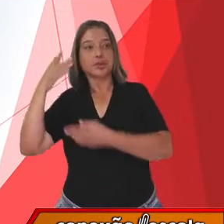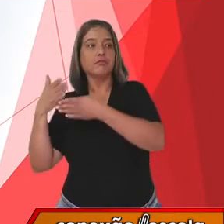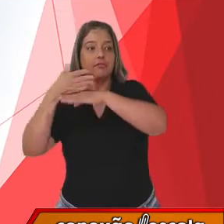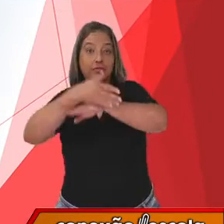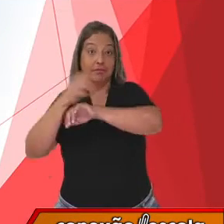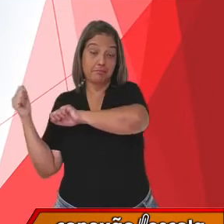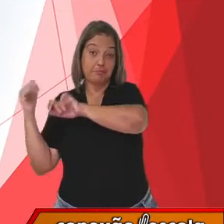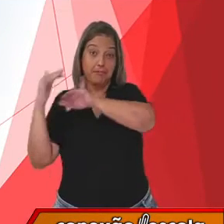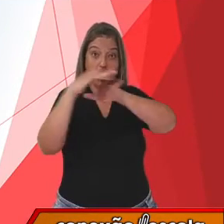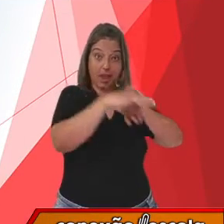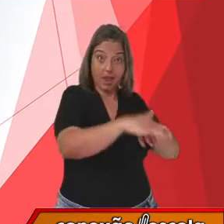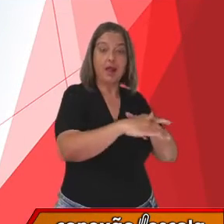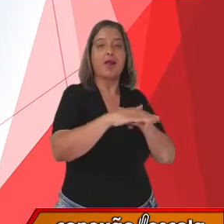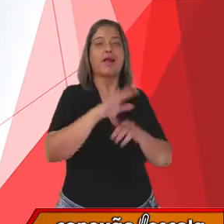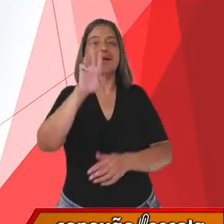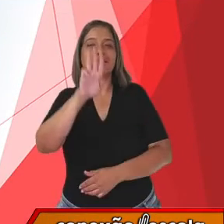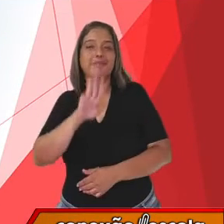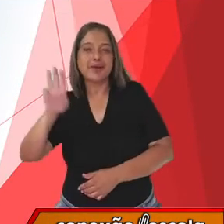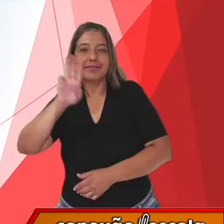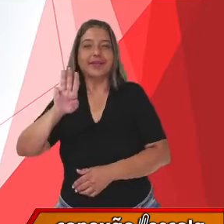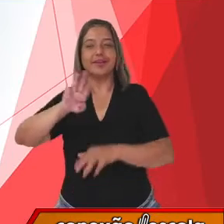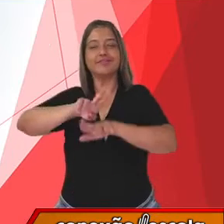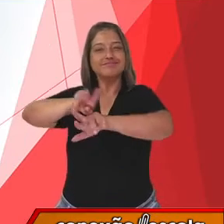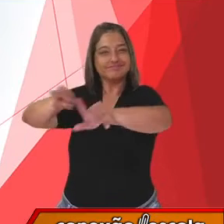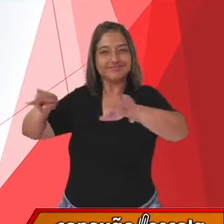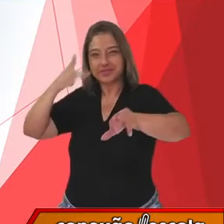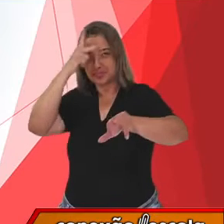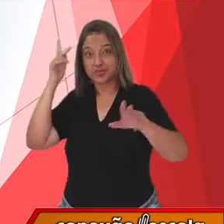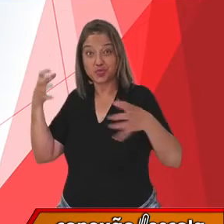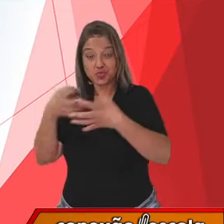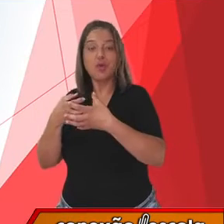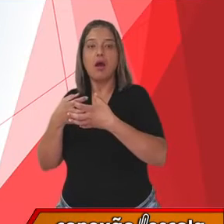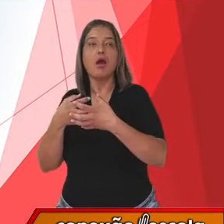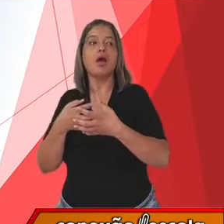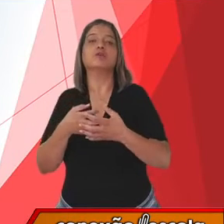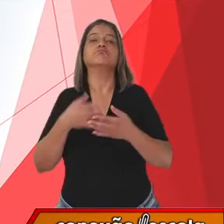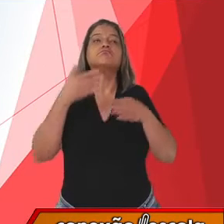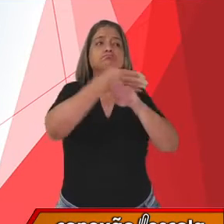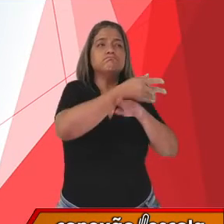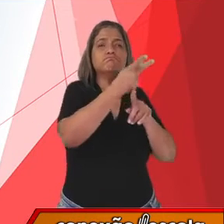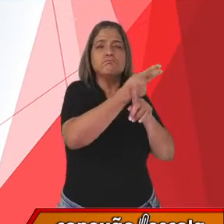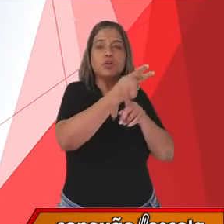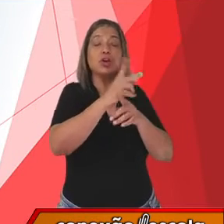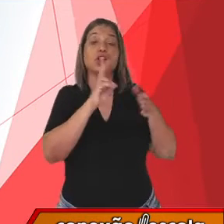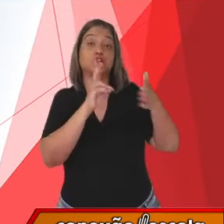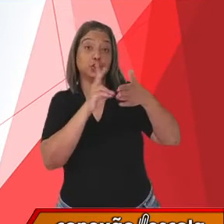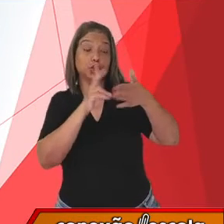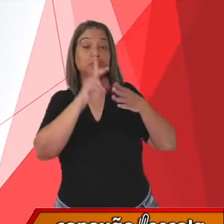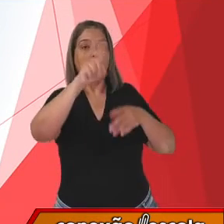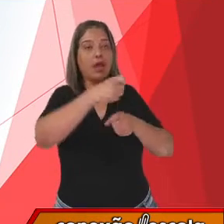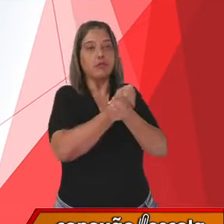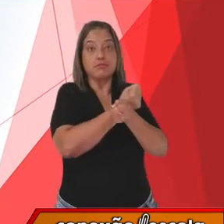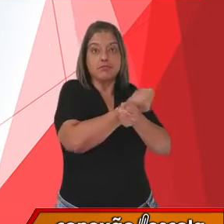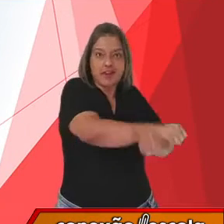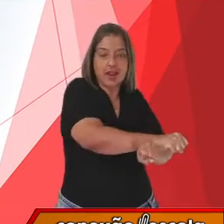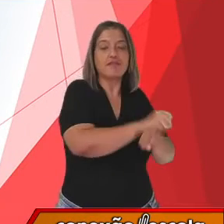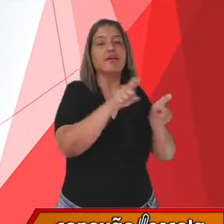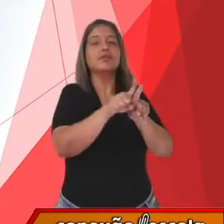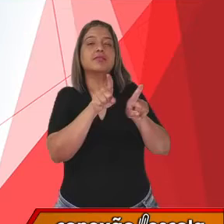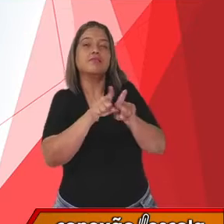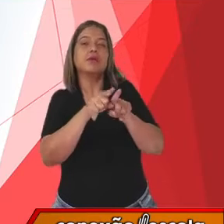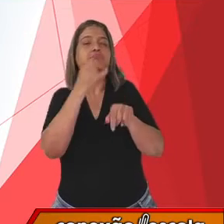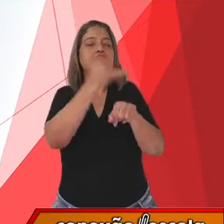como objetivo a captura de índios para o trabalho escravo e a procura por metais preciosos